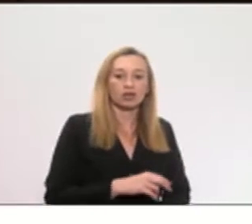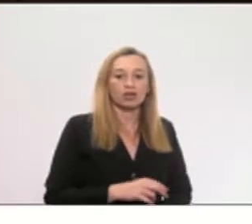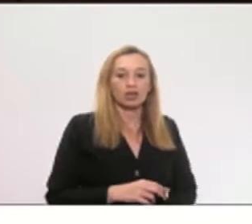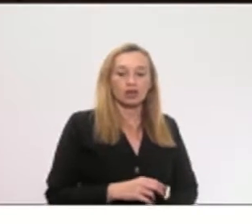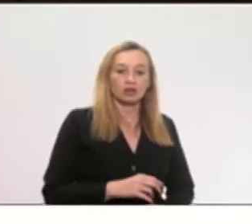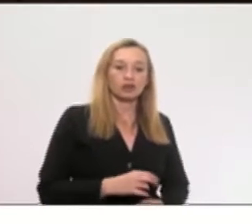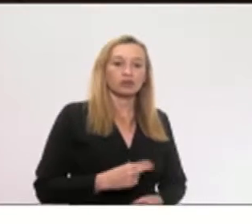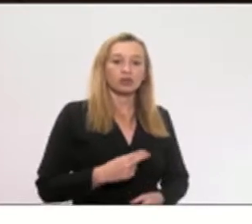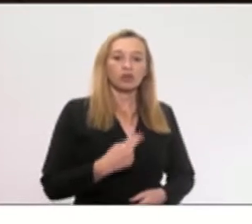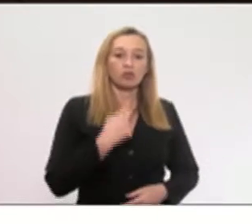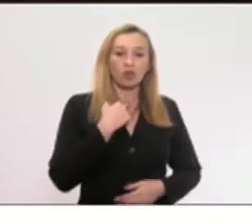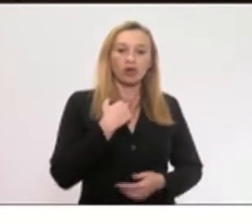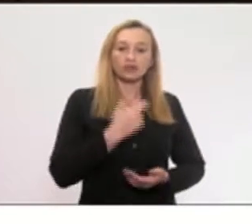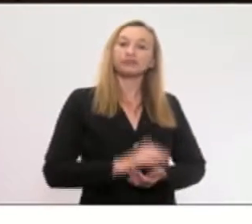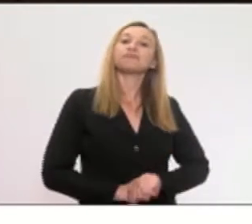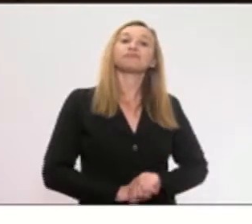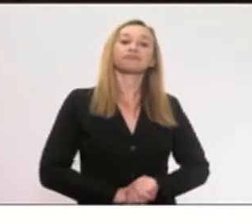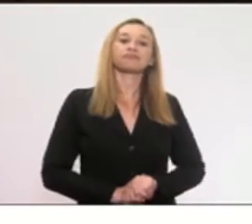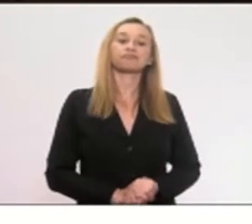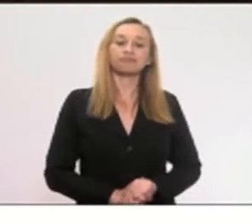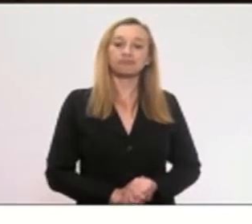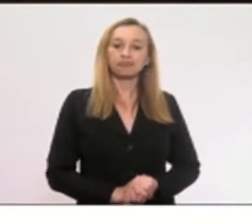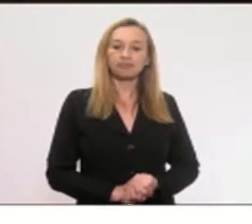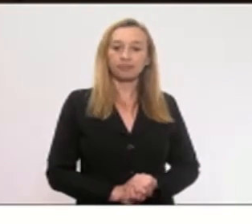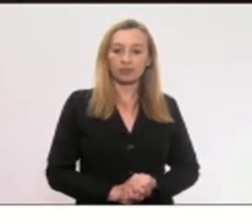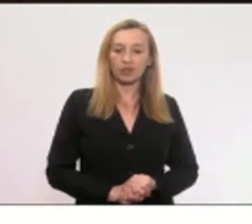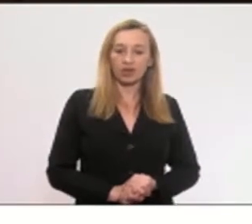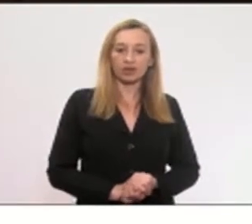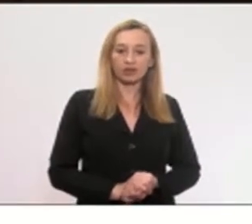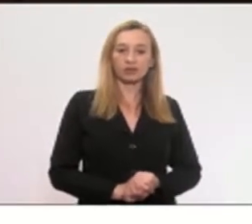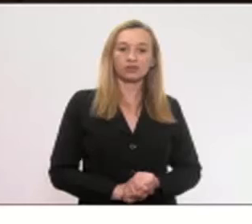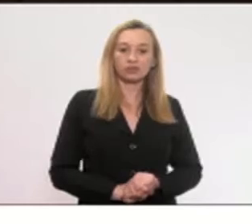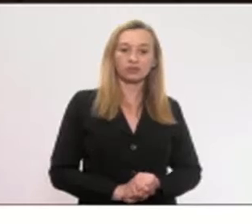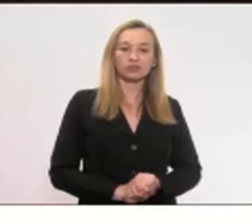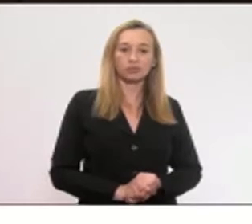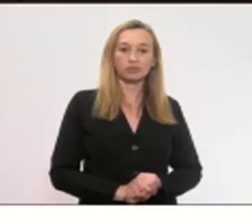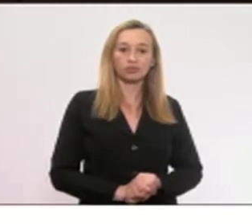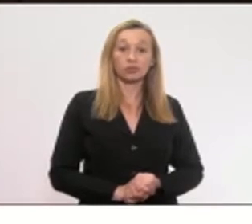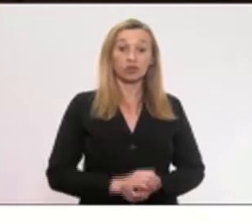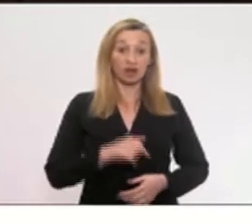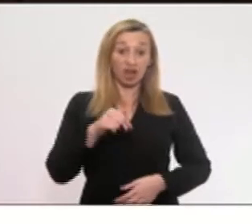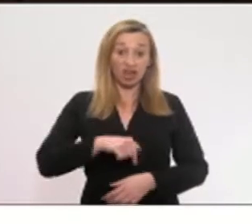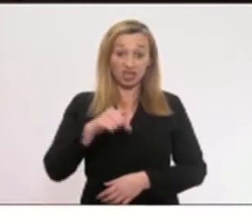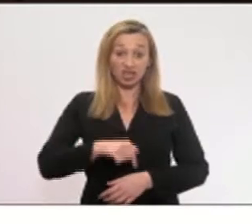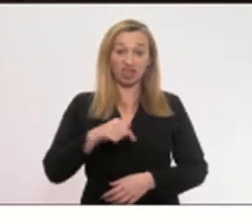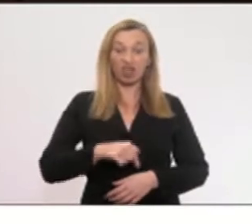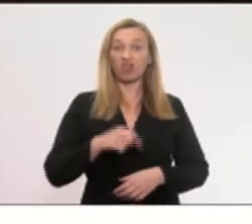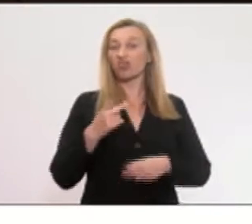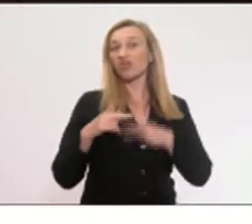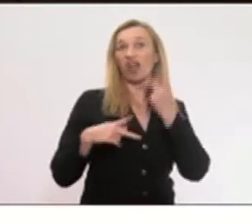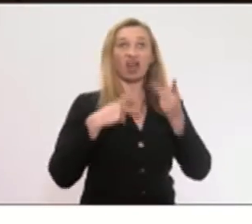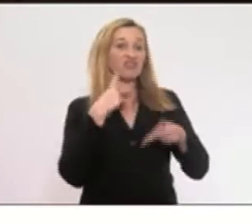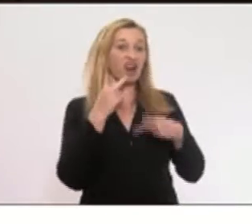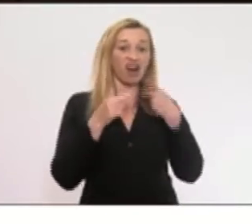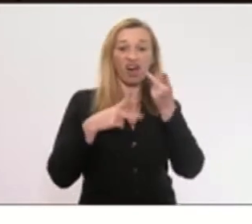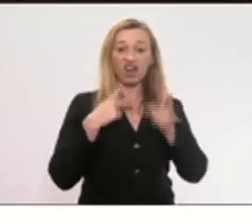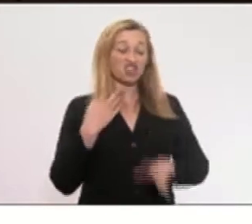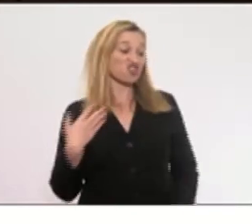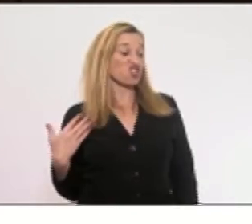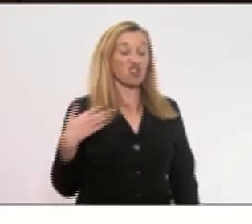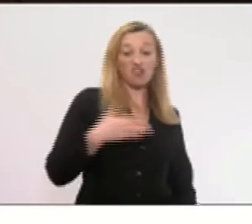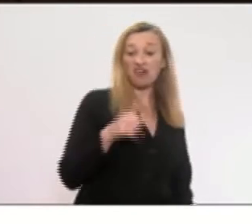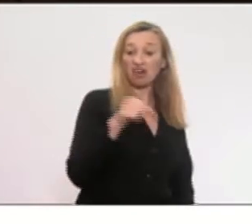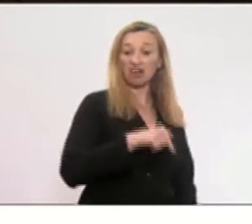de inquisição. Um dos pavões dessa bancada gosta de encher a boca para dizer que chegou